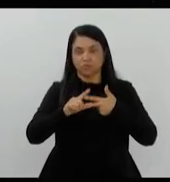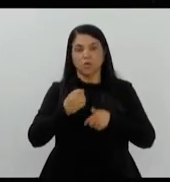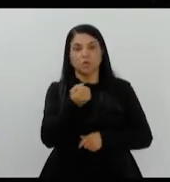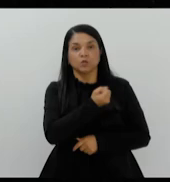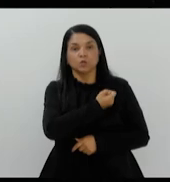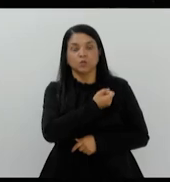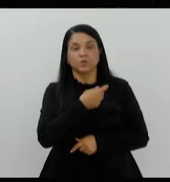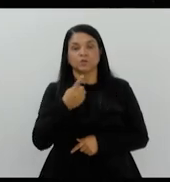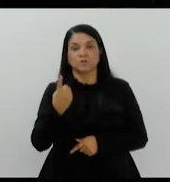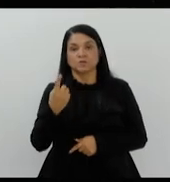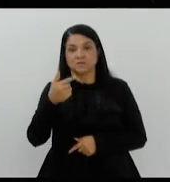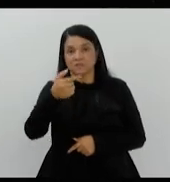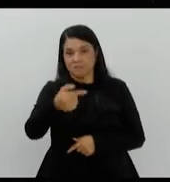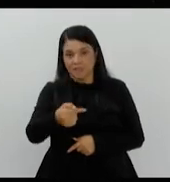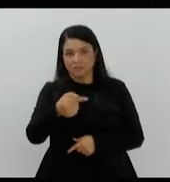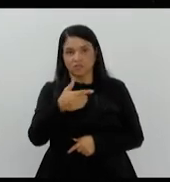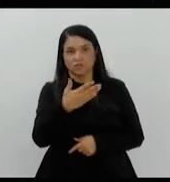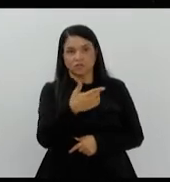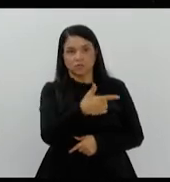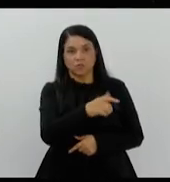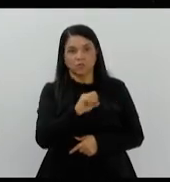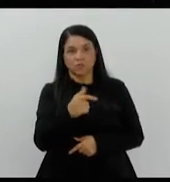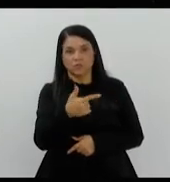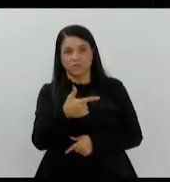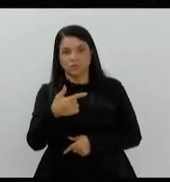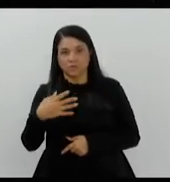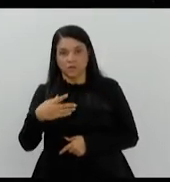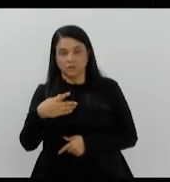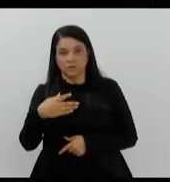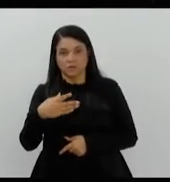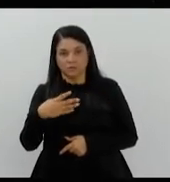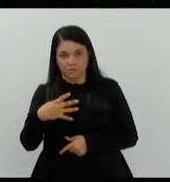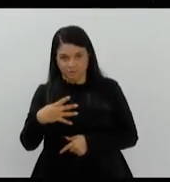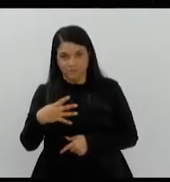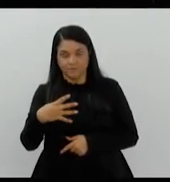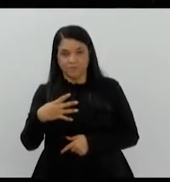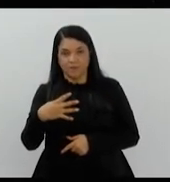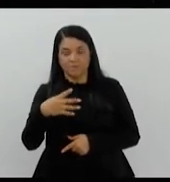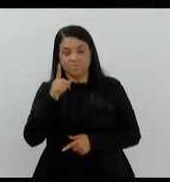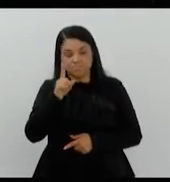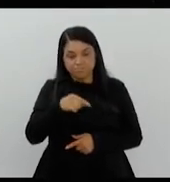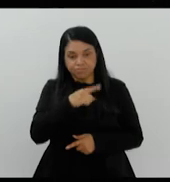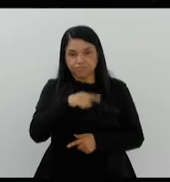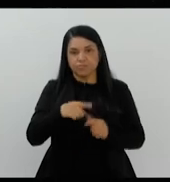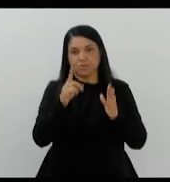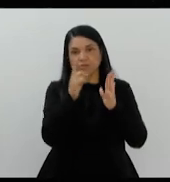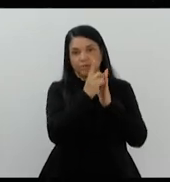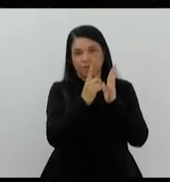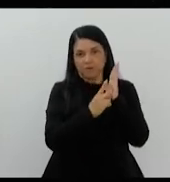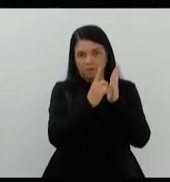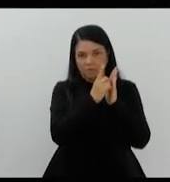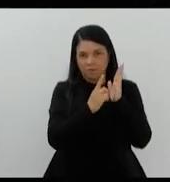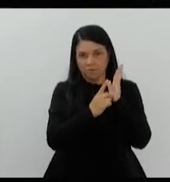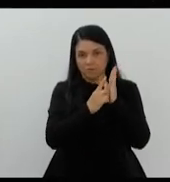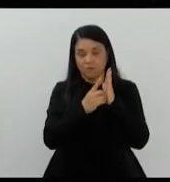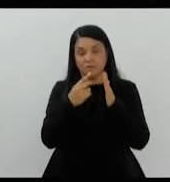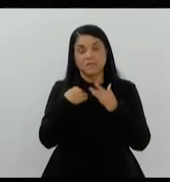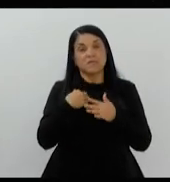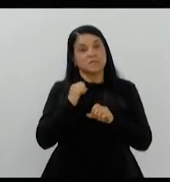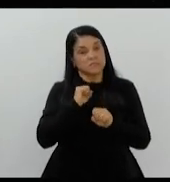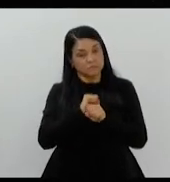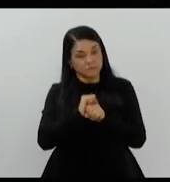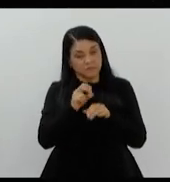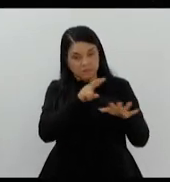7 de 2024, para sustar esses decretos, que espero que na semana que